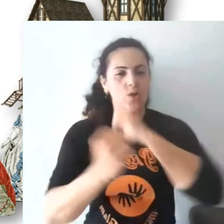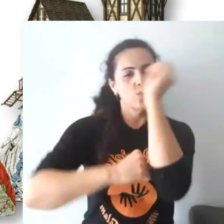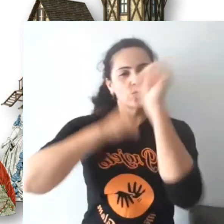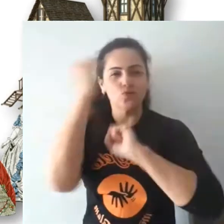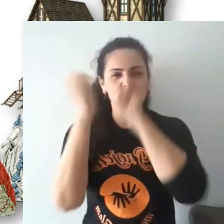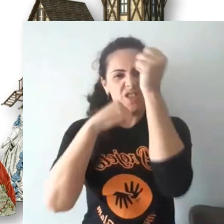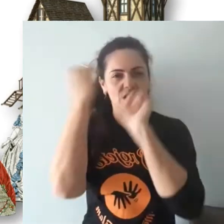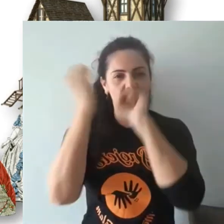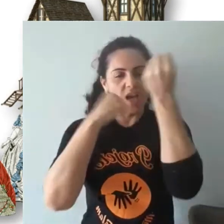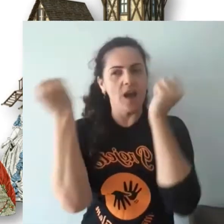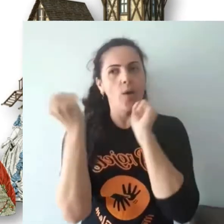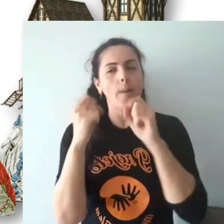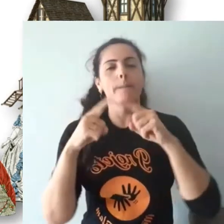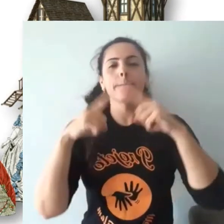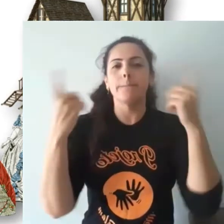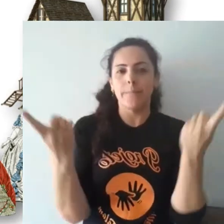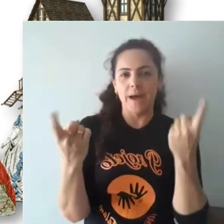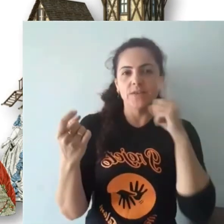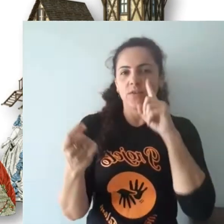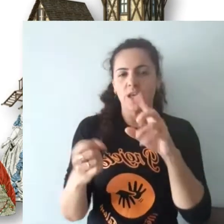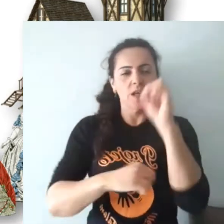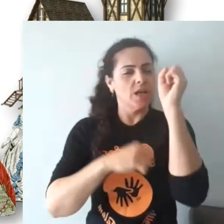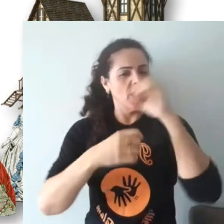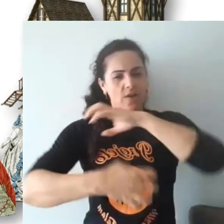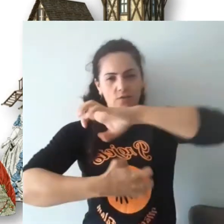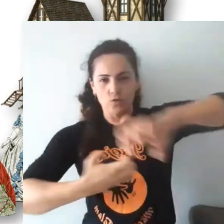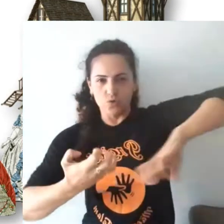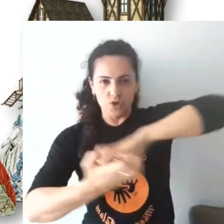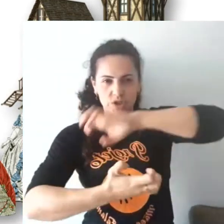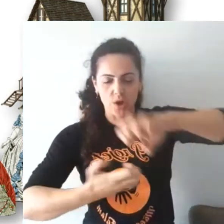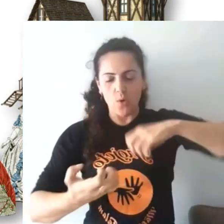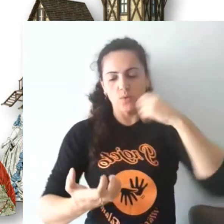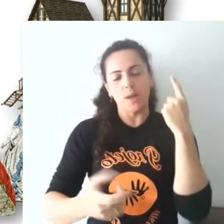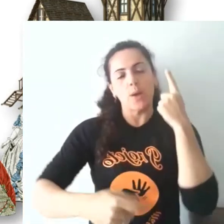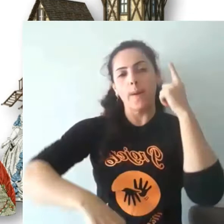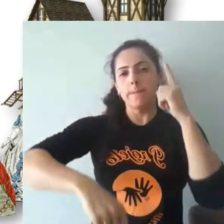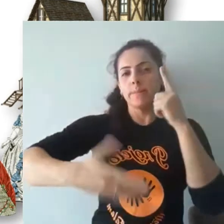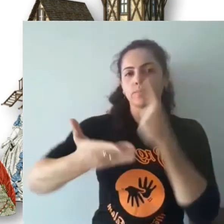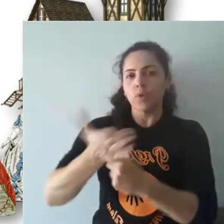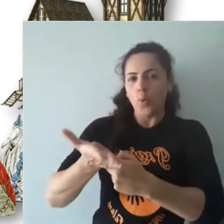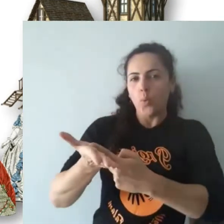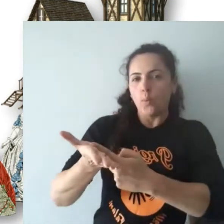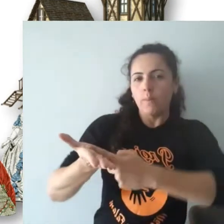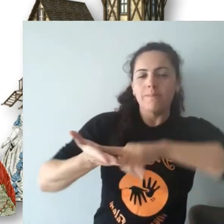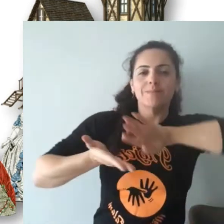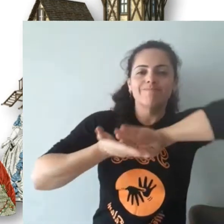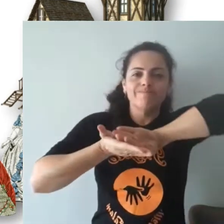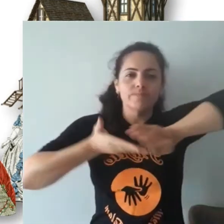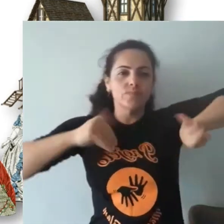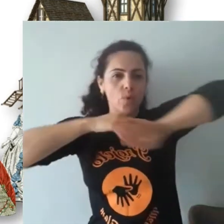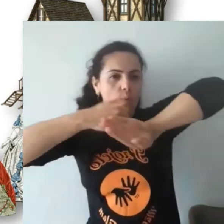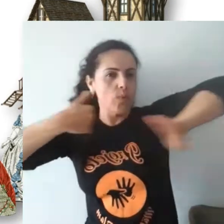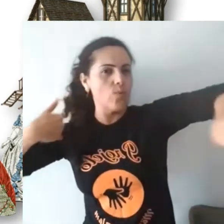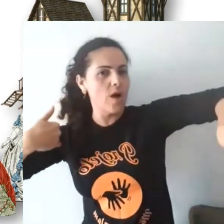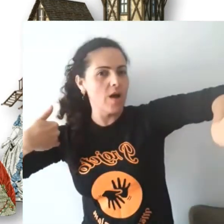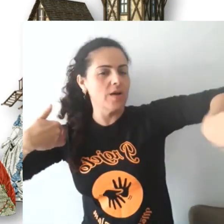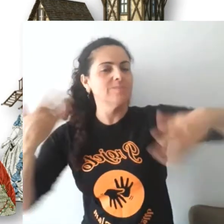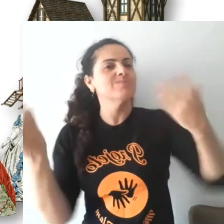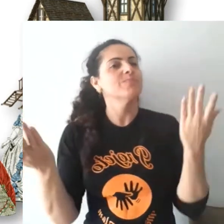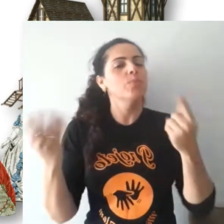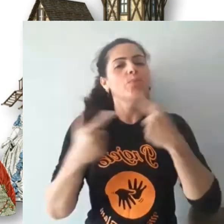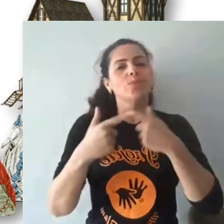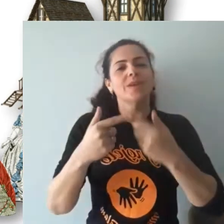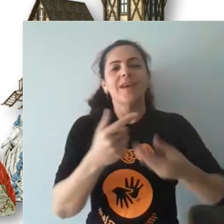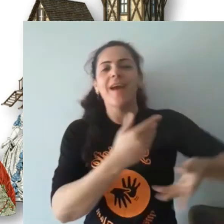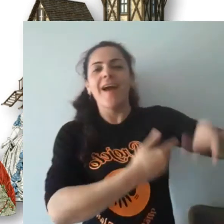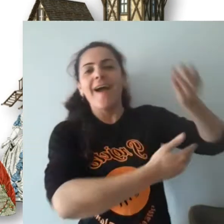marco de transição, porém toda essa mudança ela aconteceu aí por cerca de 300 anos. Tá? Não foi do